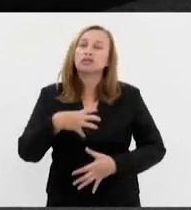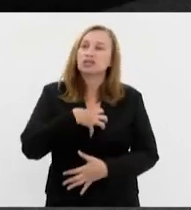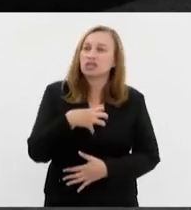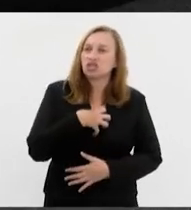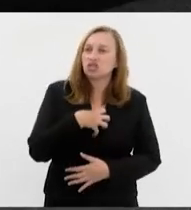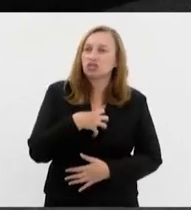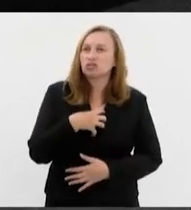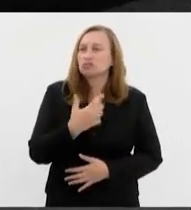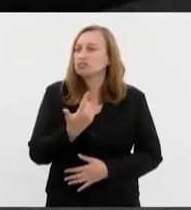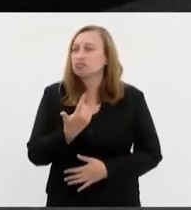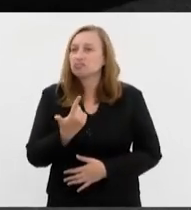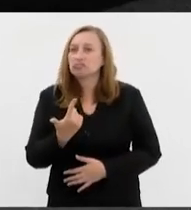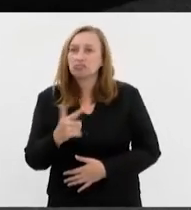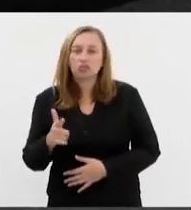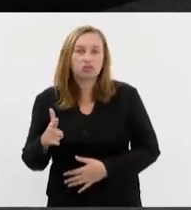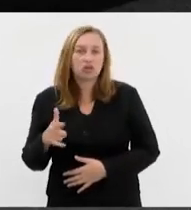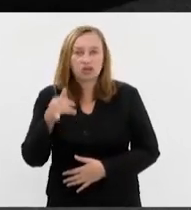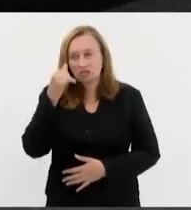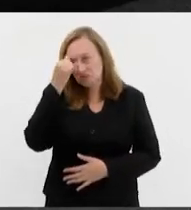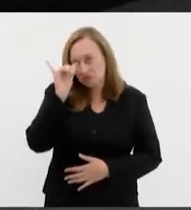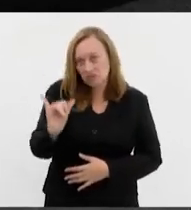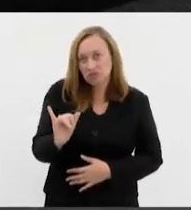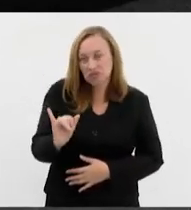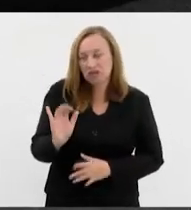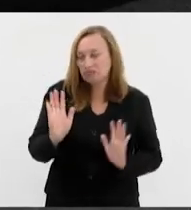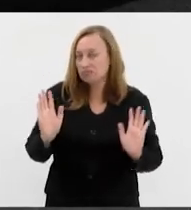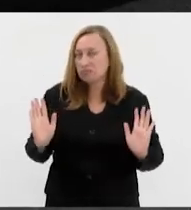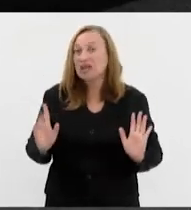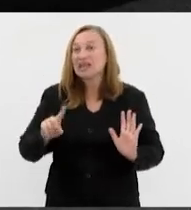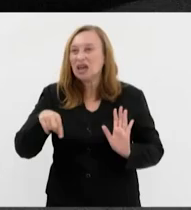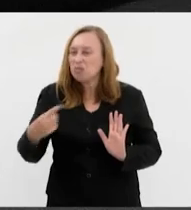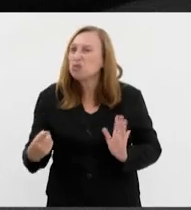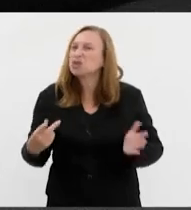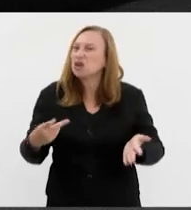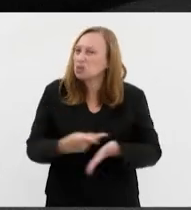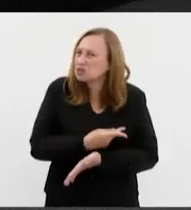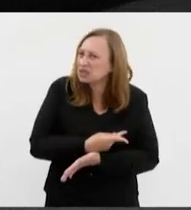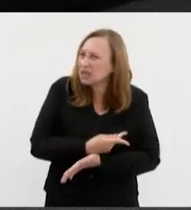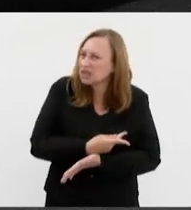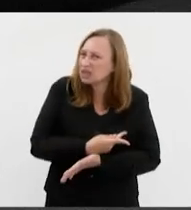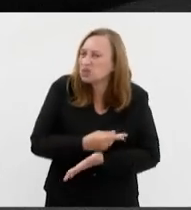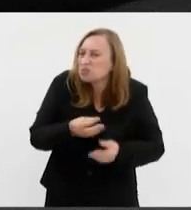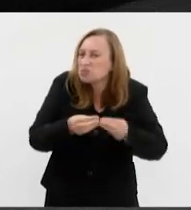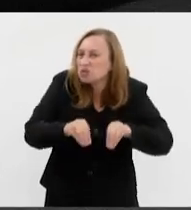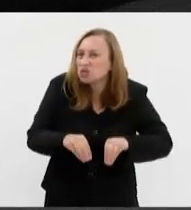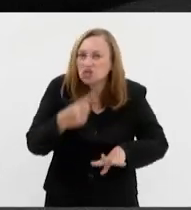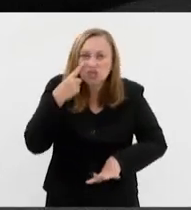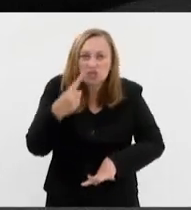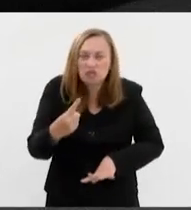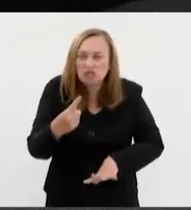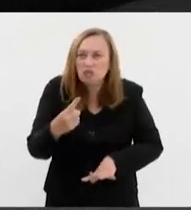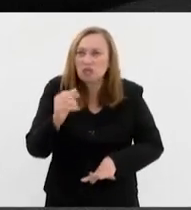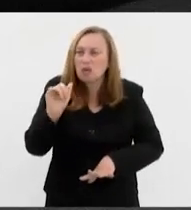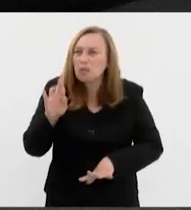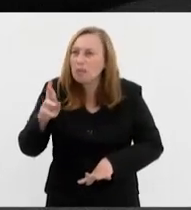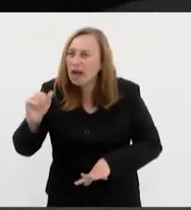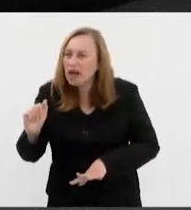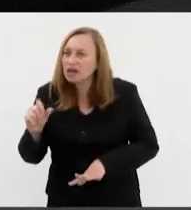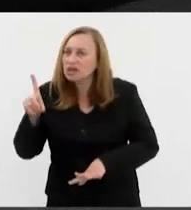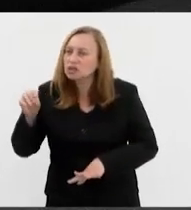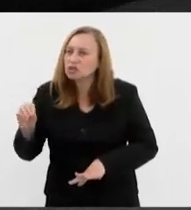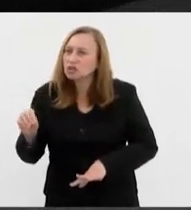não teve a prevenção. E depois que acontece a tragédia, que a gente teve, viu em Barra do Piraí uma família,